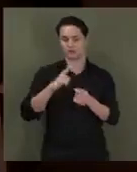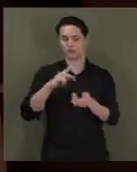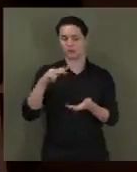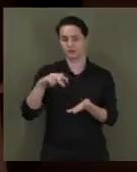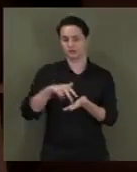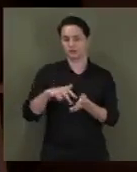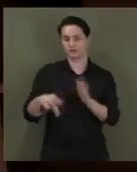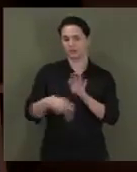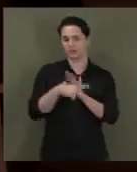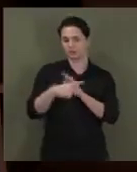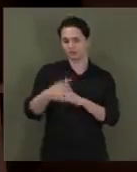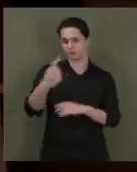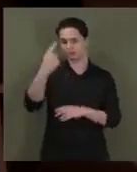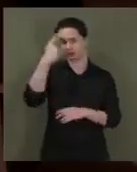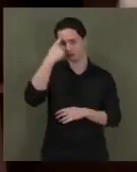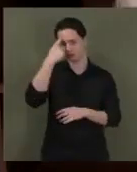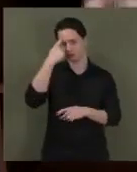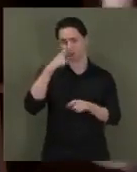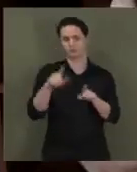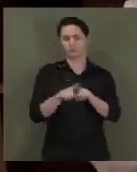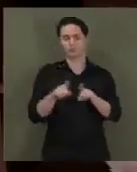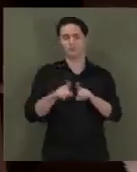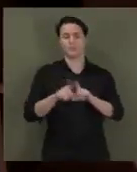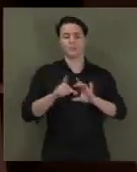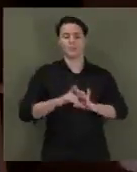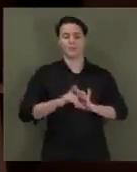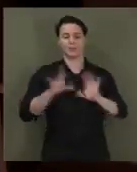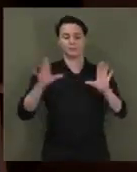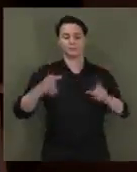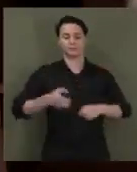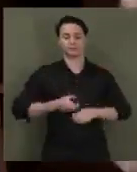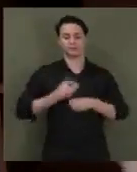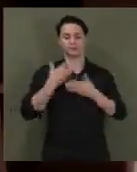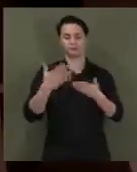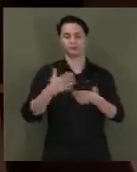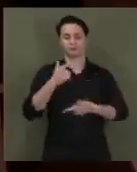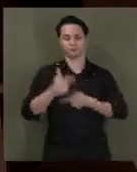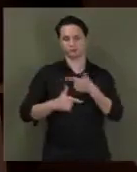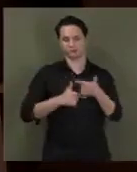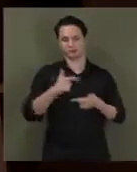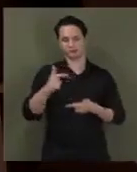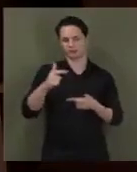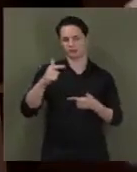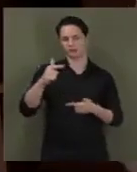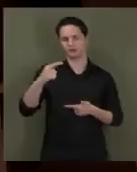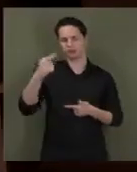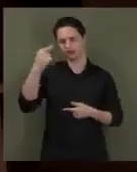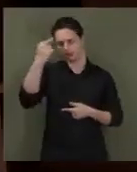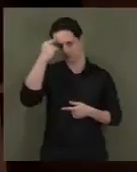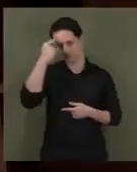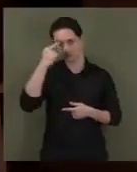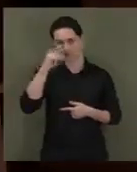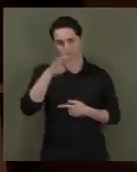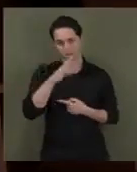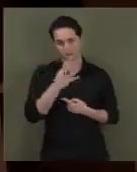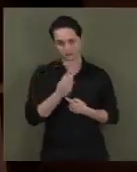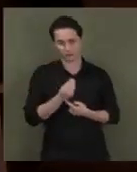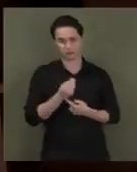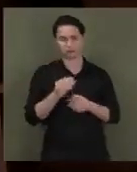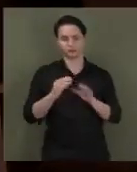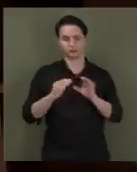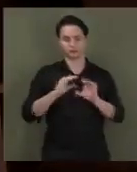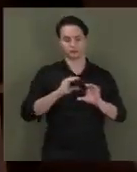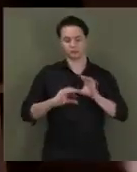do pensamento e a livre expressão da atividade intelectual, artística, de